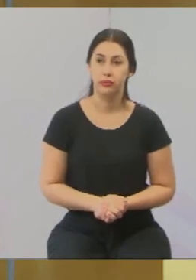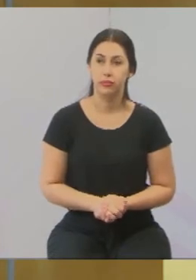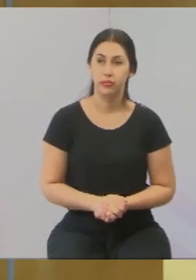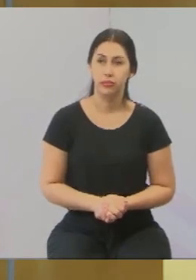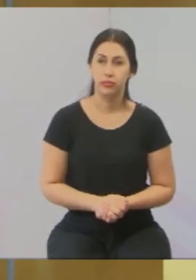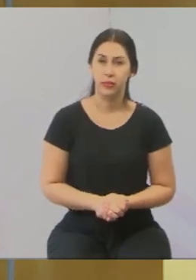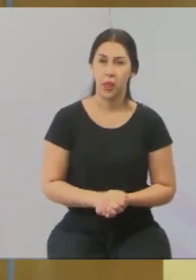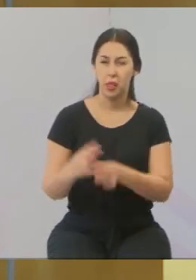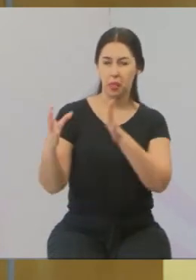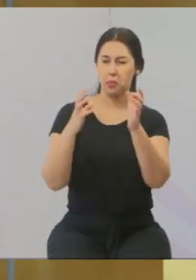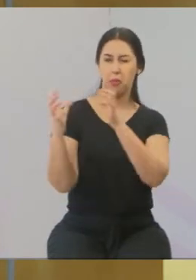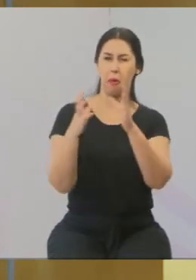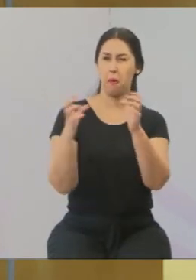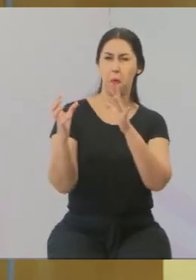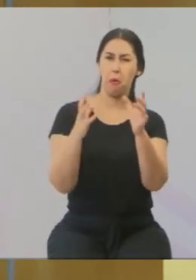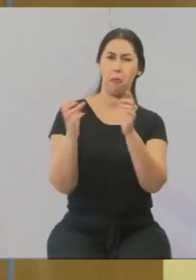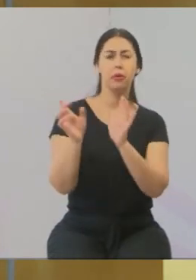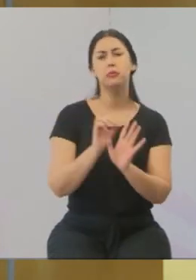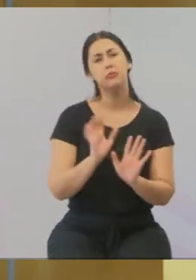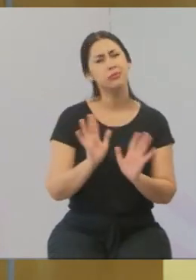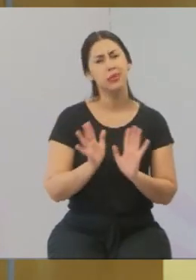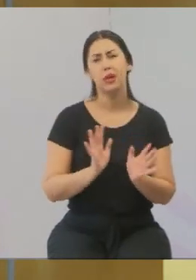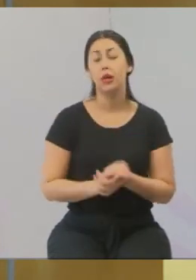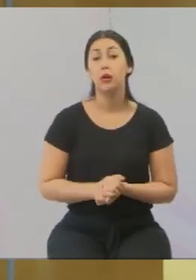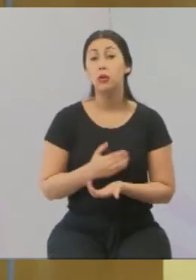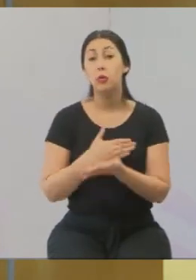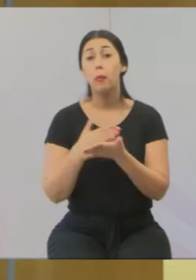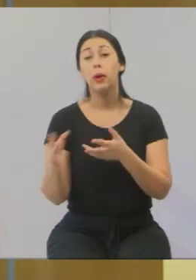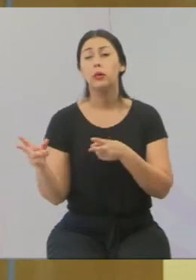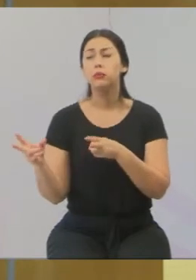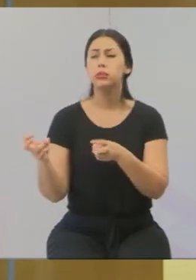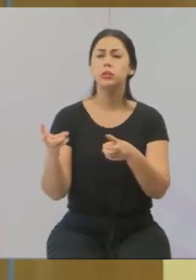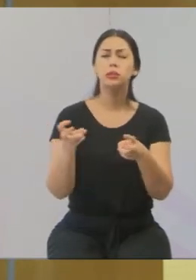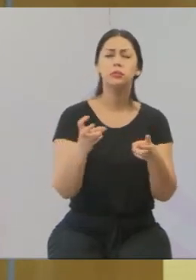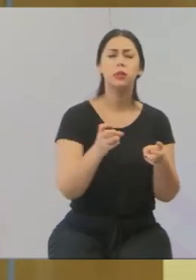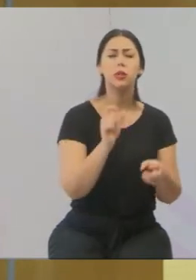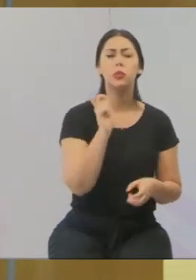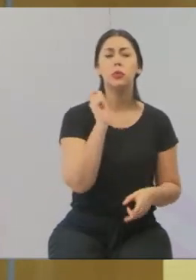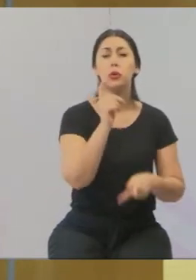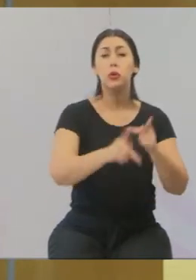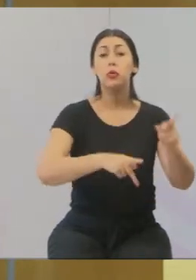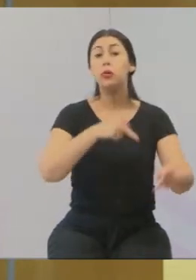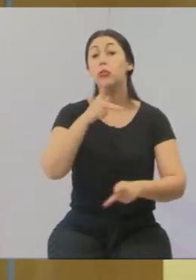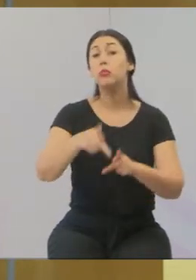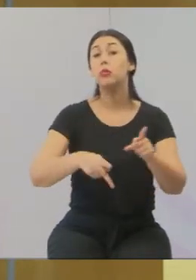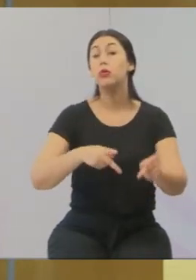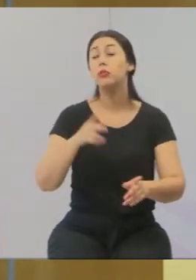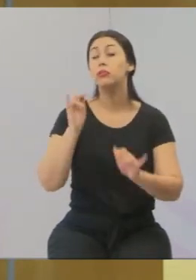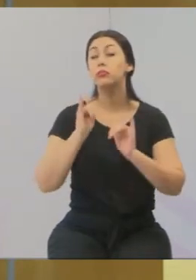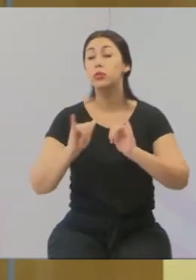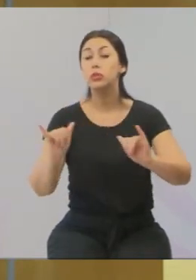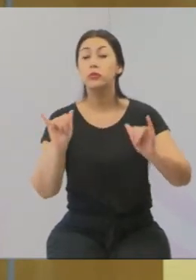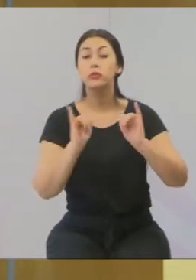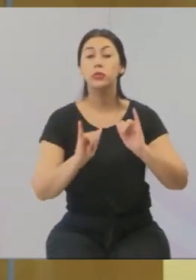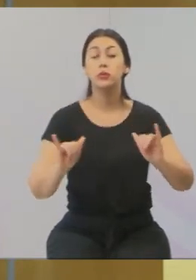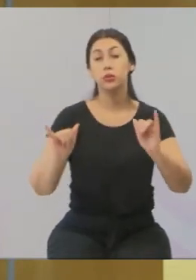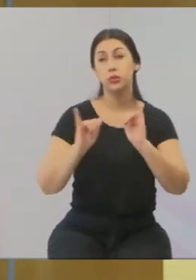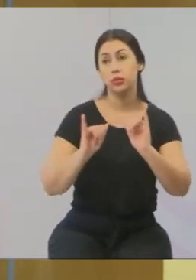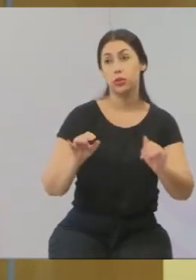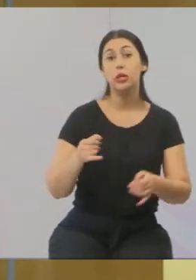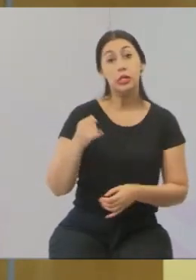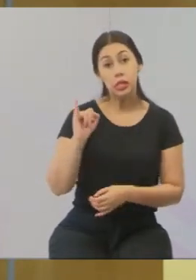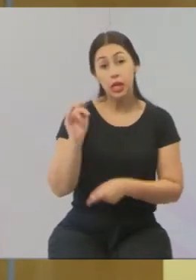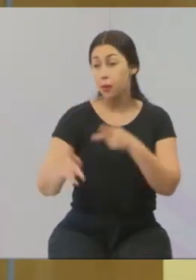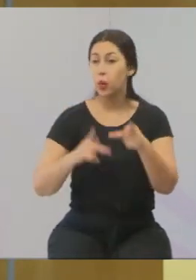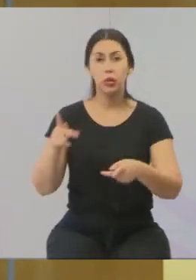de conduta equivocada, comece a ouvir de fato a população. Se a população de fato transmitir isso para vocês, aí vocês vão